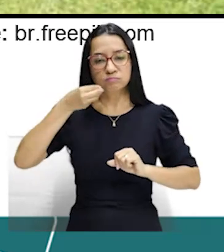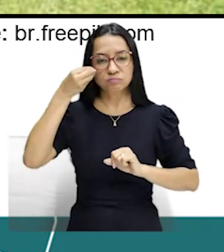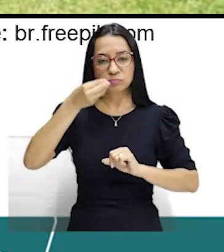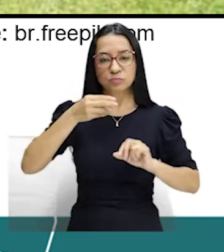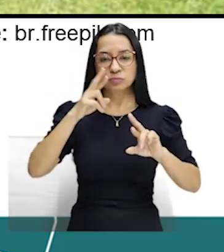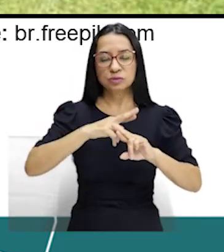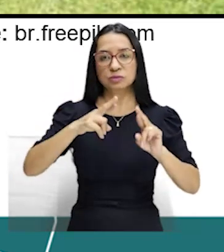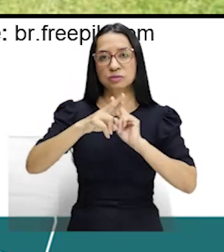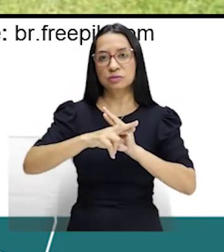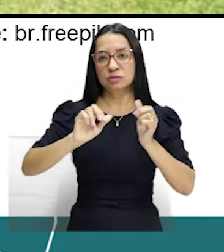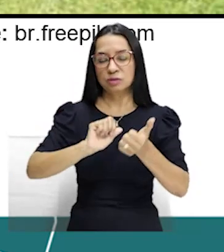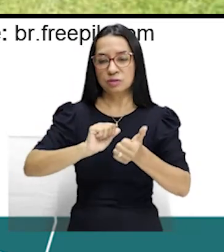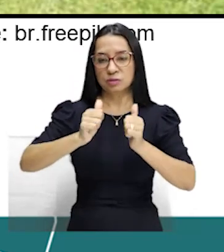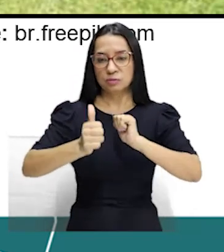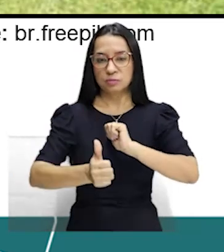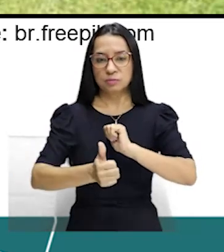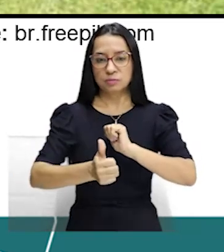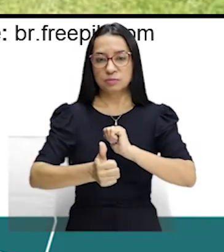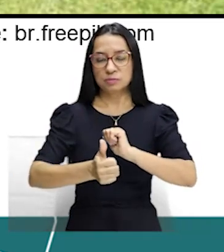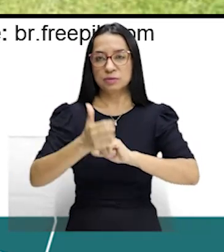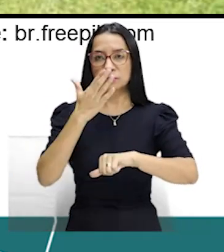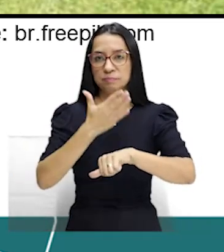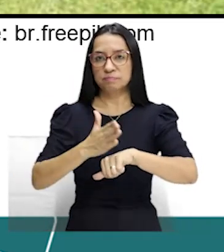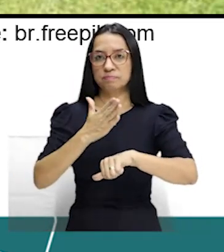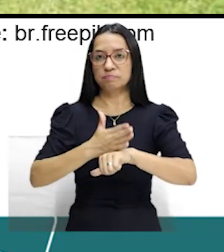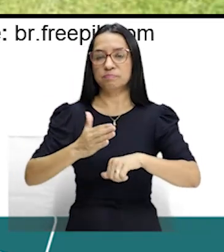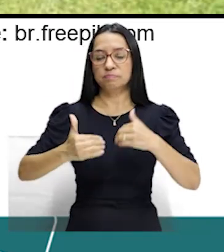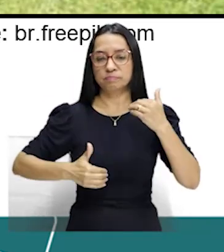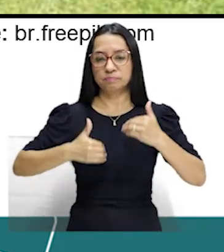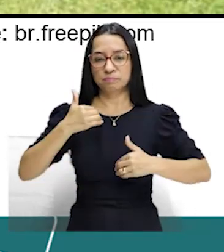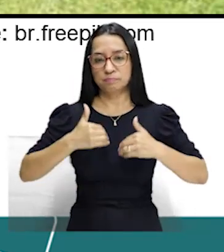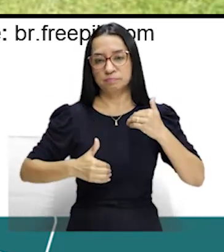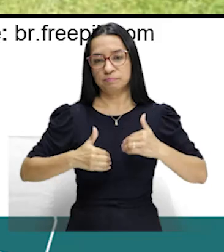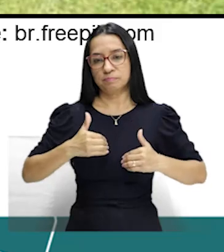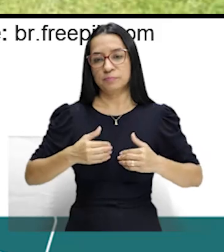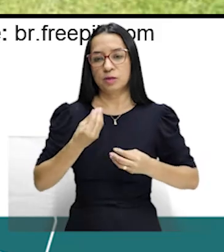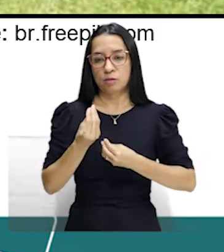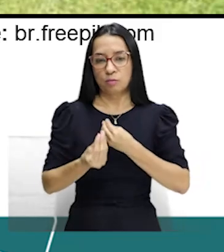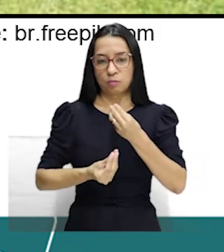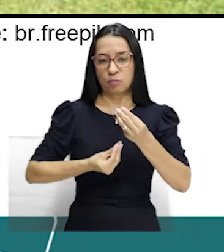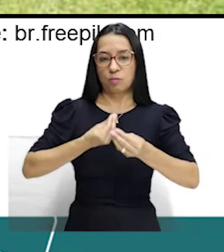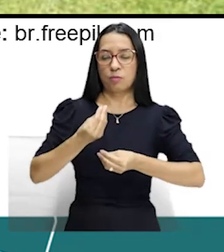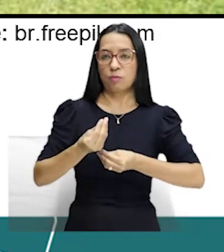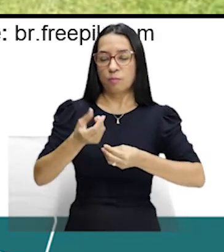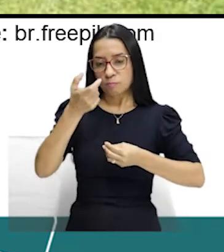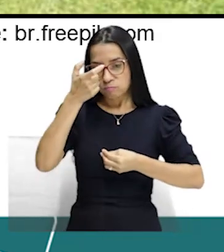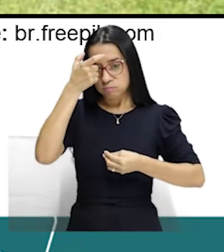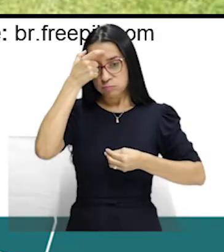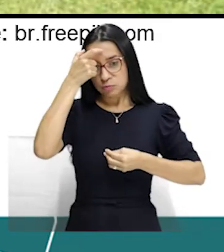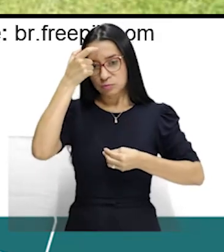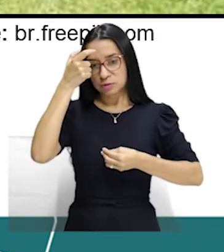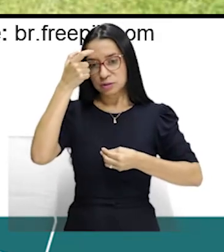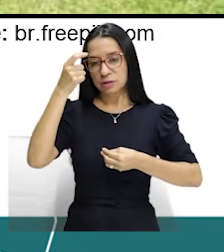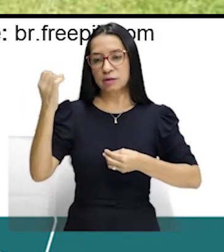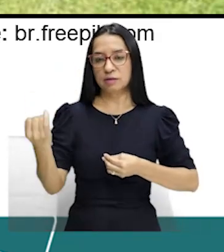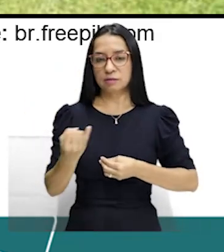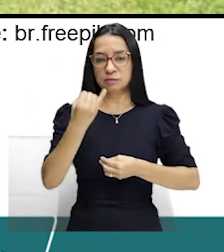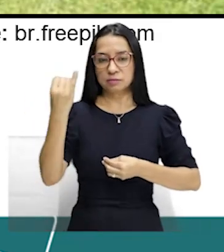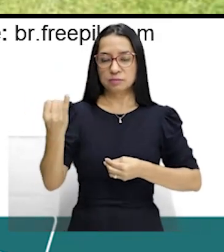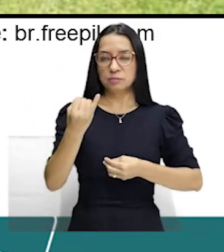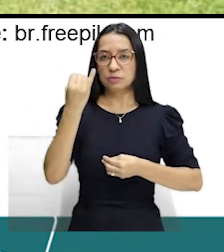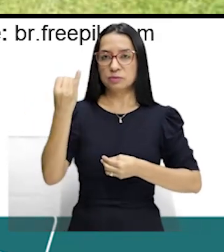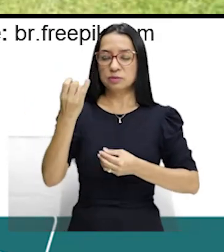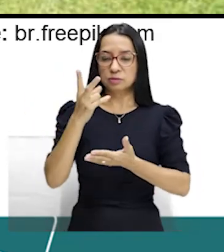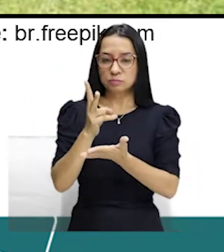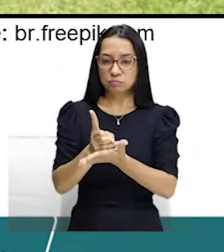experiências relacionadas aos esportes e às atividades físicas, assim como conscientizar para a